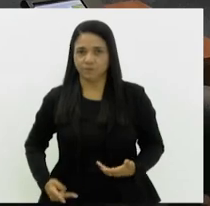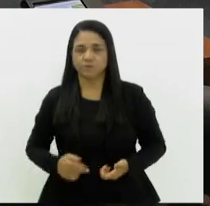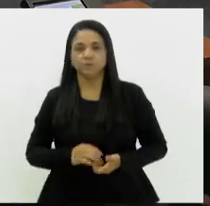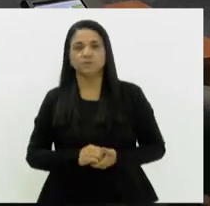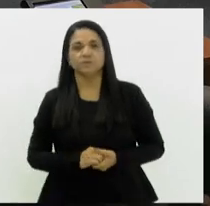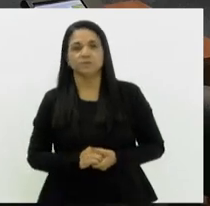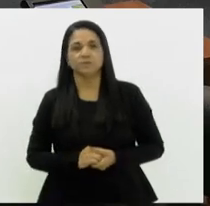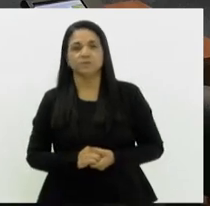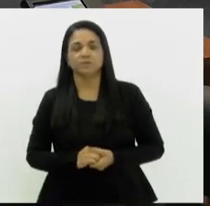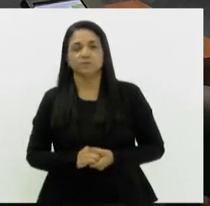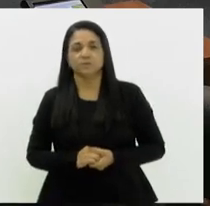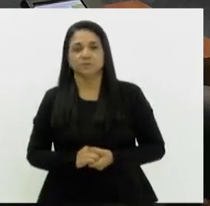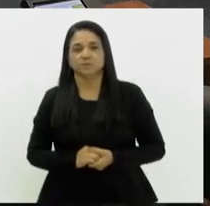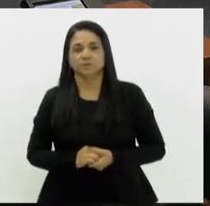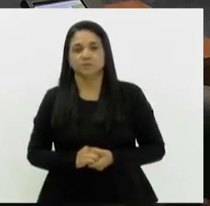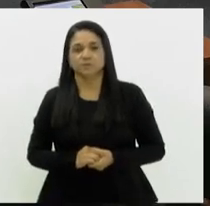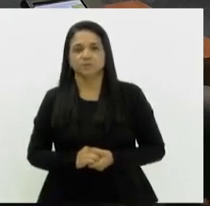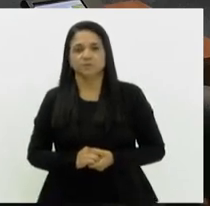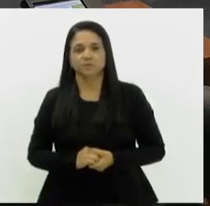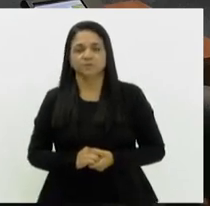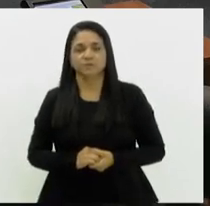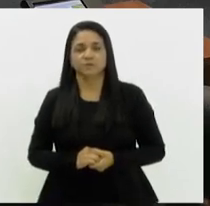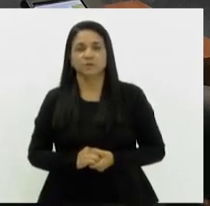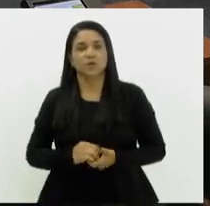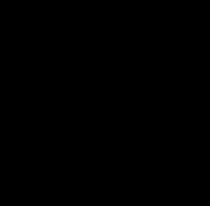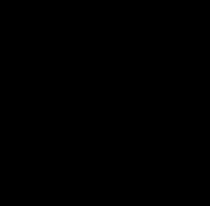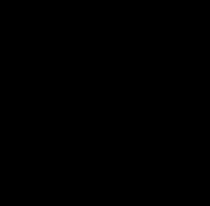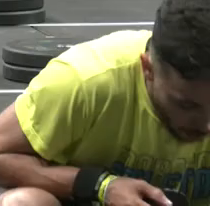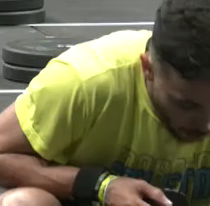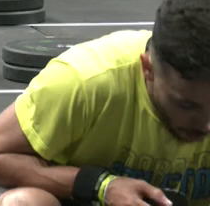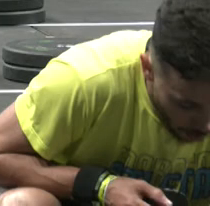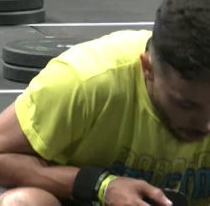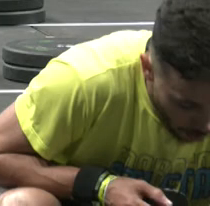Hein, presidente? Eu gostaria só de pedir, Vossa Excelência...